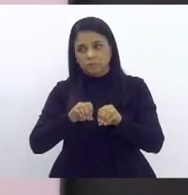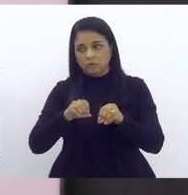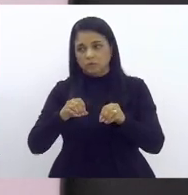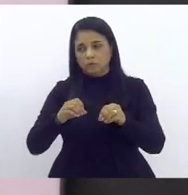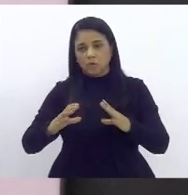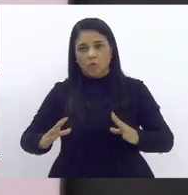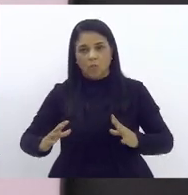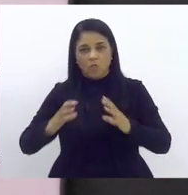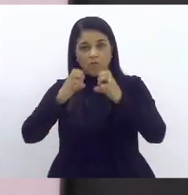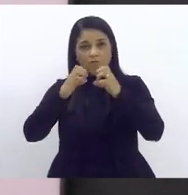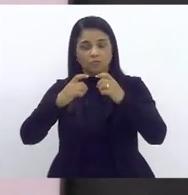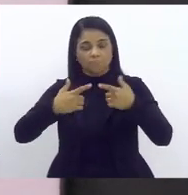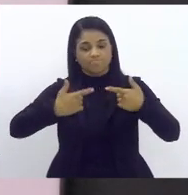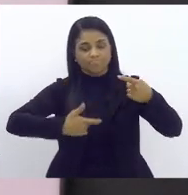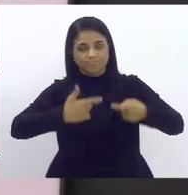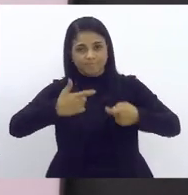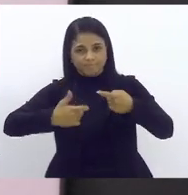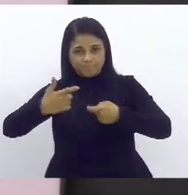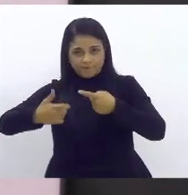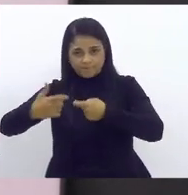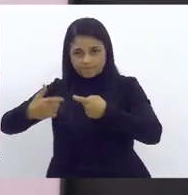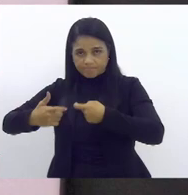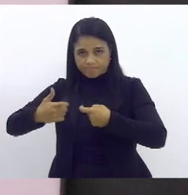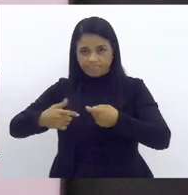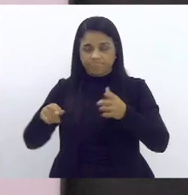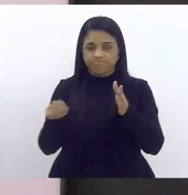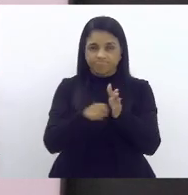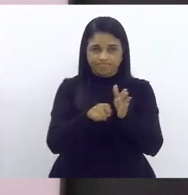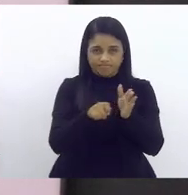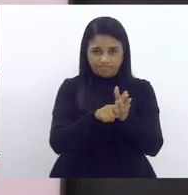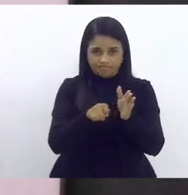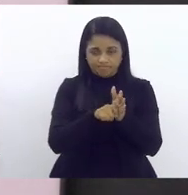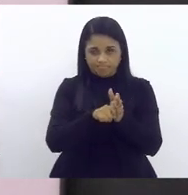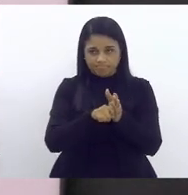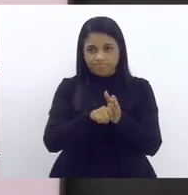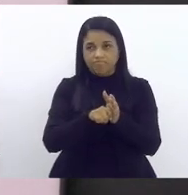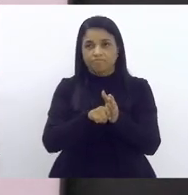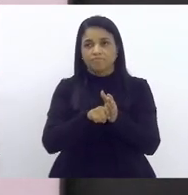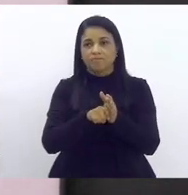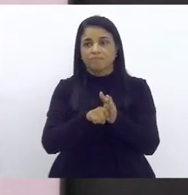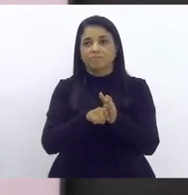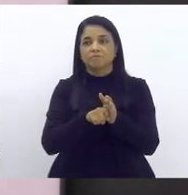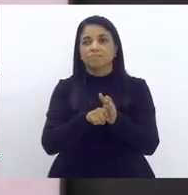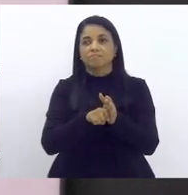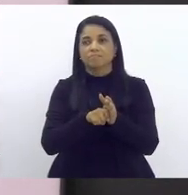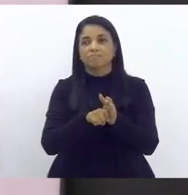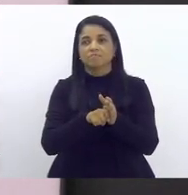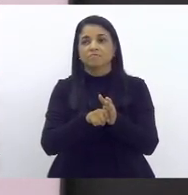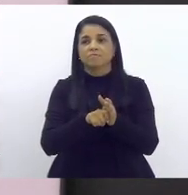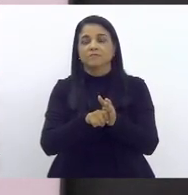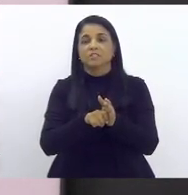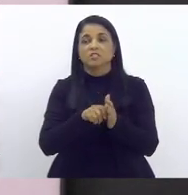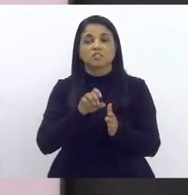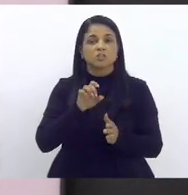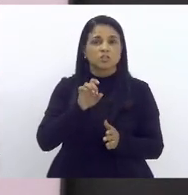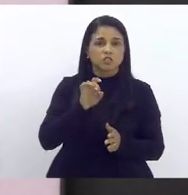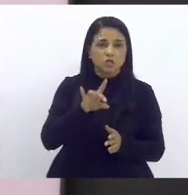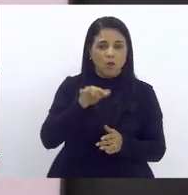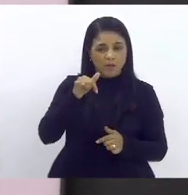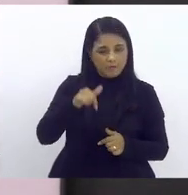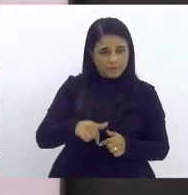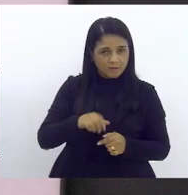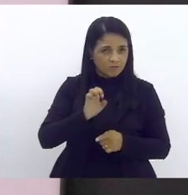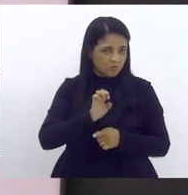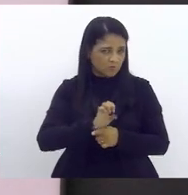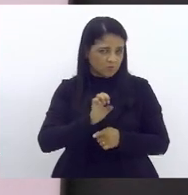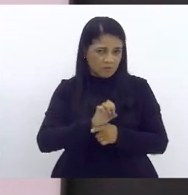confronto armado, da guerra às drogas. E isso é uma realidade não apenas aqui do estado